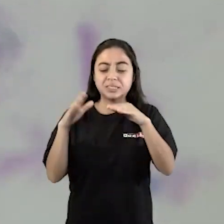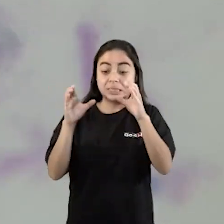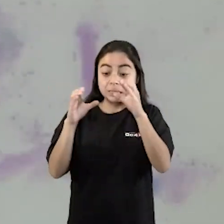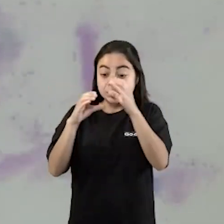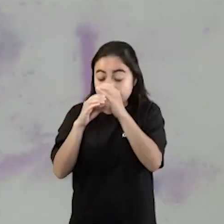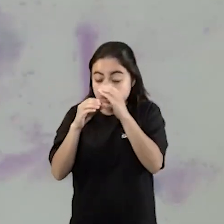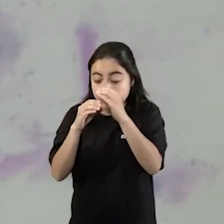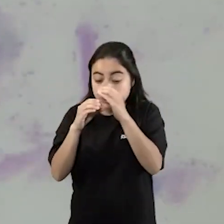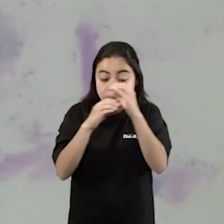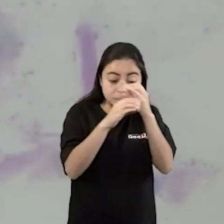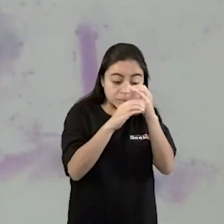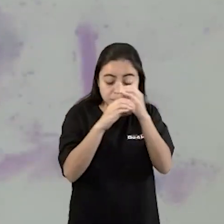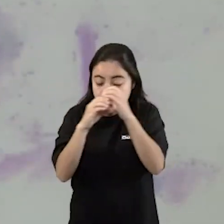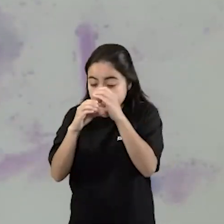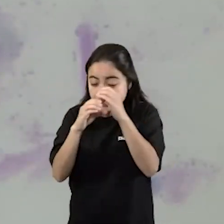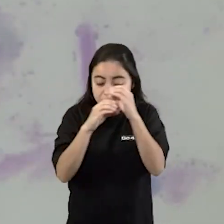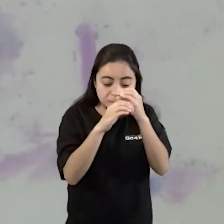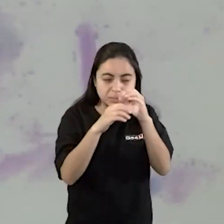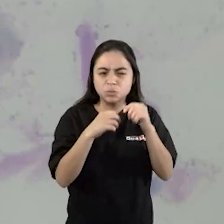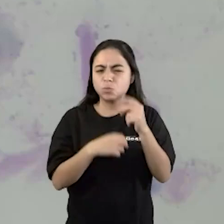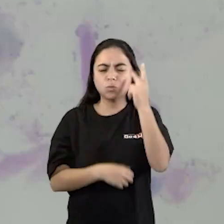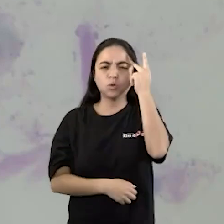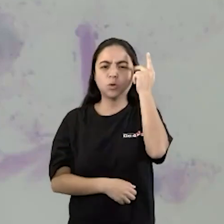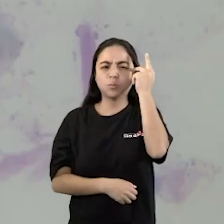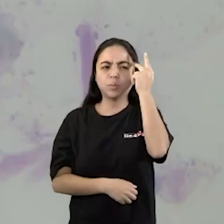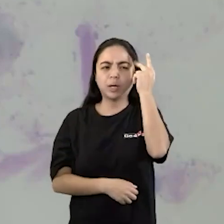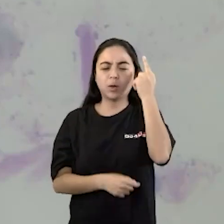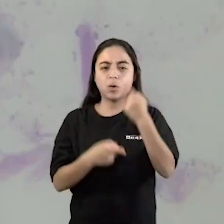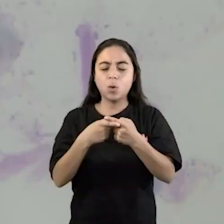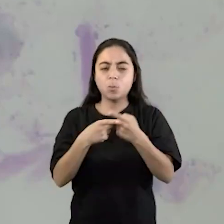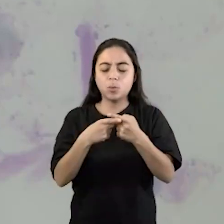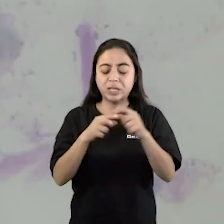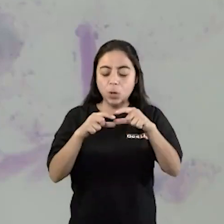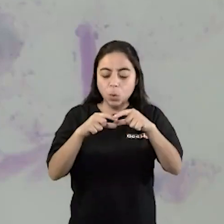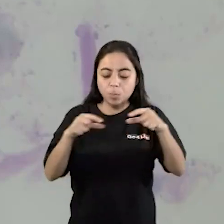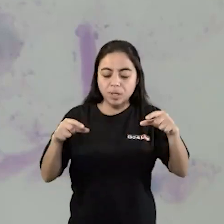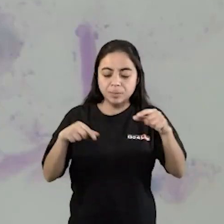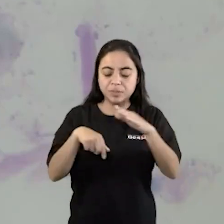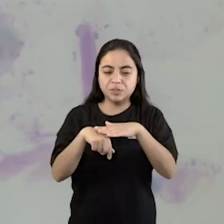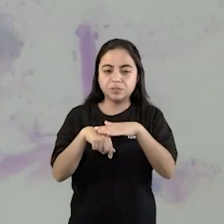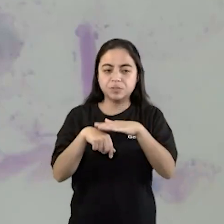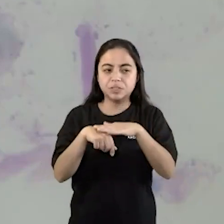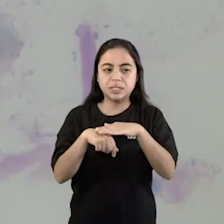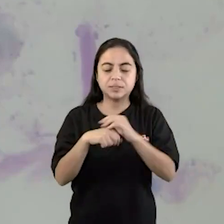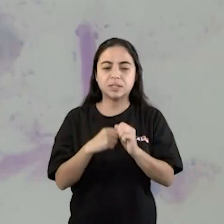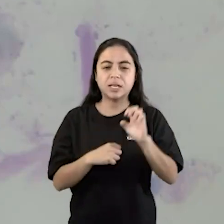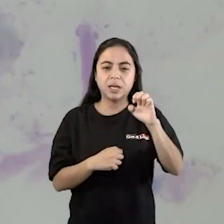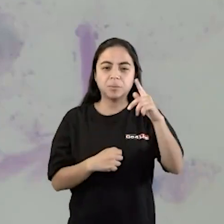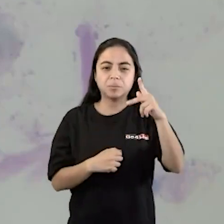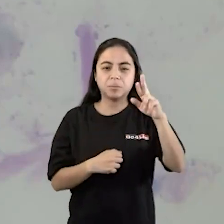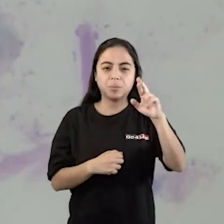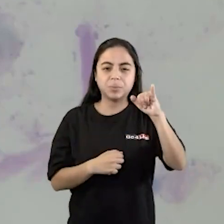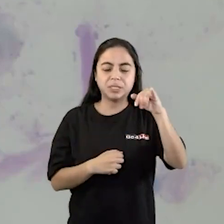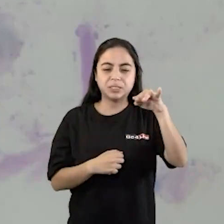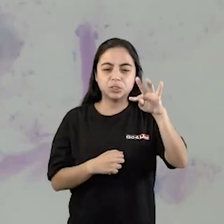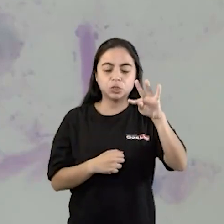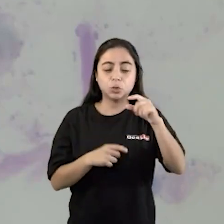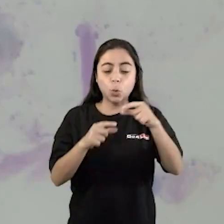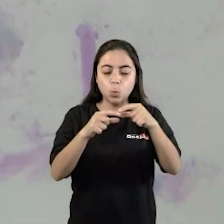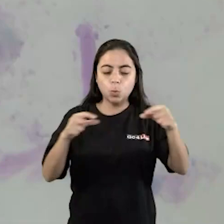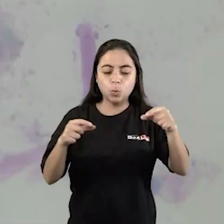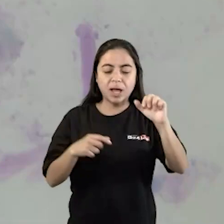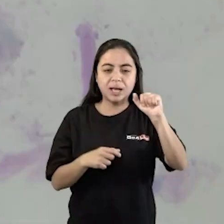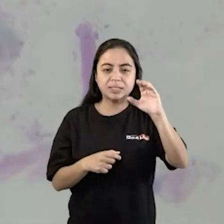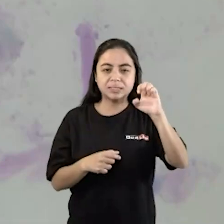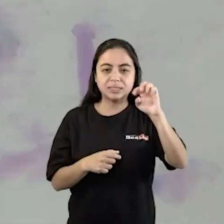está aqui, outra hora o foco está aqui atrás, é isso mesmo, porque é uma lâmina feita com imprint ou feita com a fita de